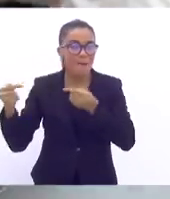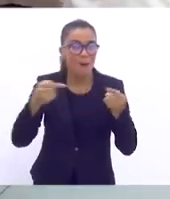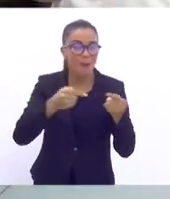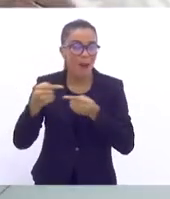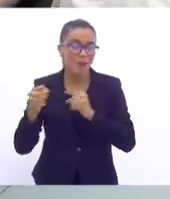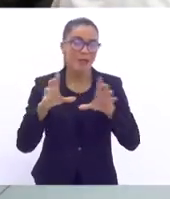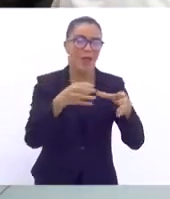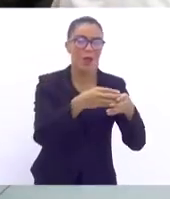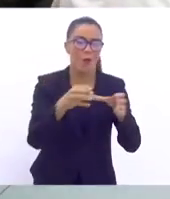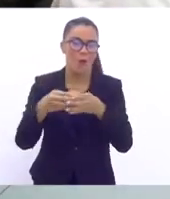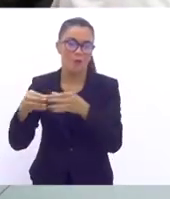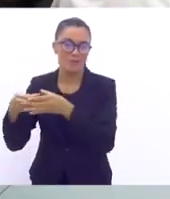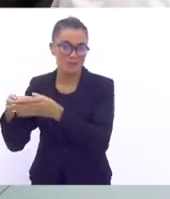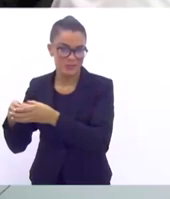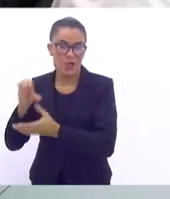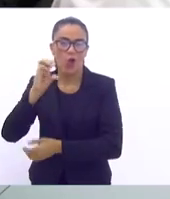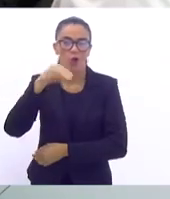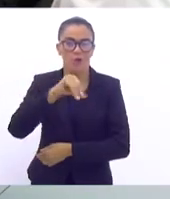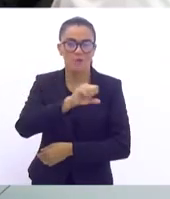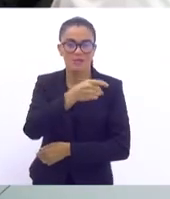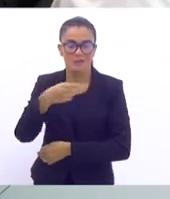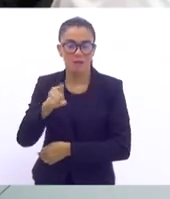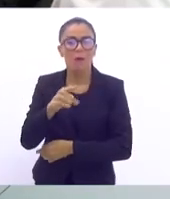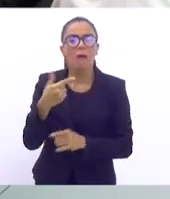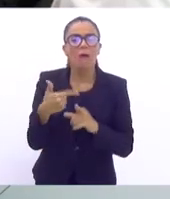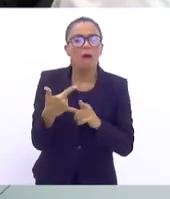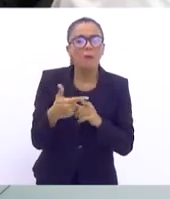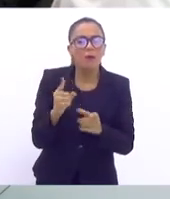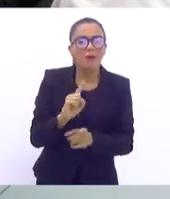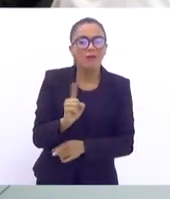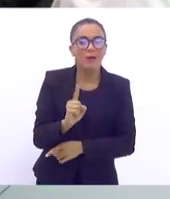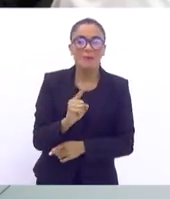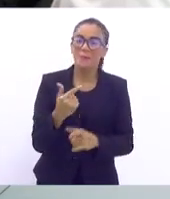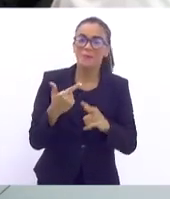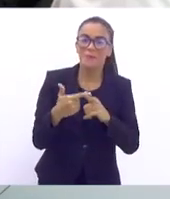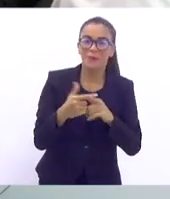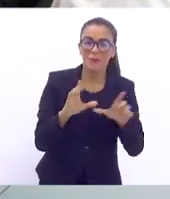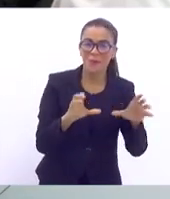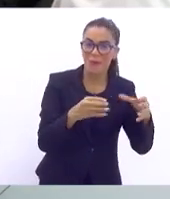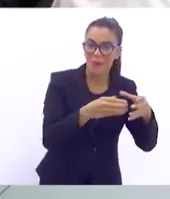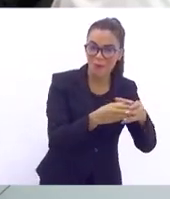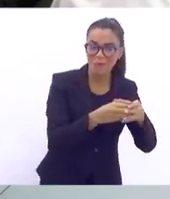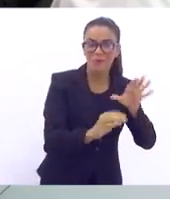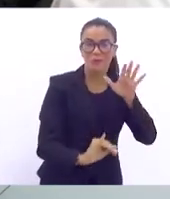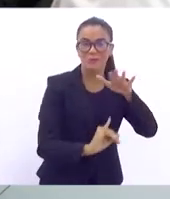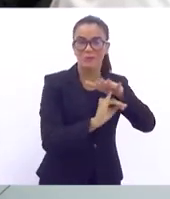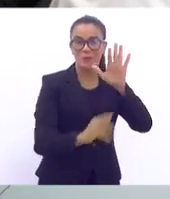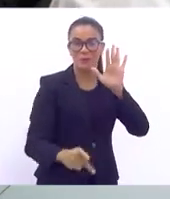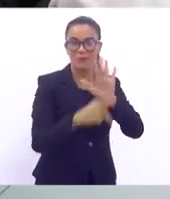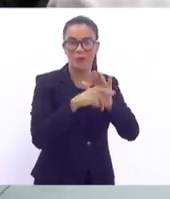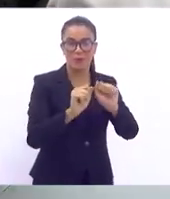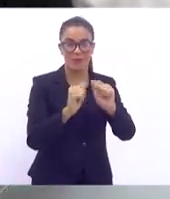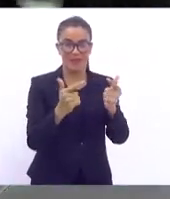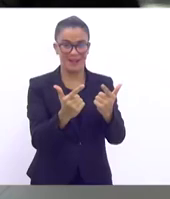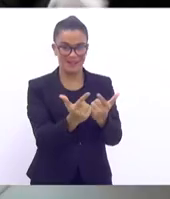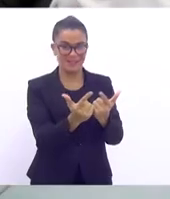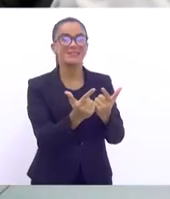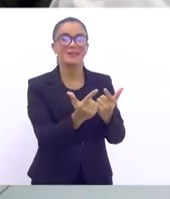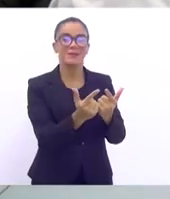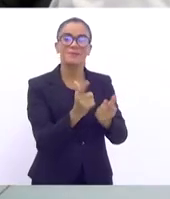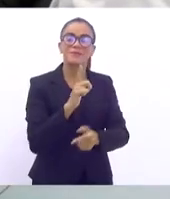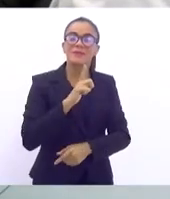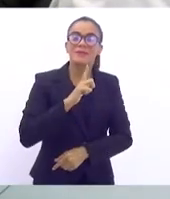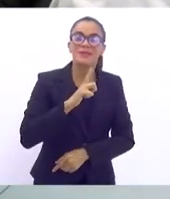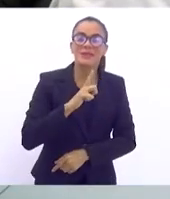objeto das comissões Mas quem que não concorrem pela sua natureza porque é uma comissão institucional da casa tem